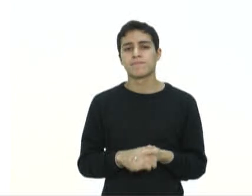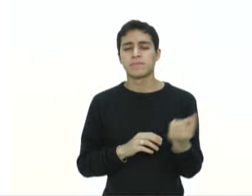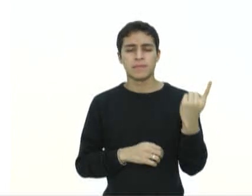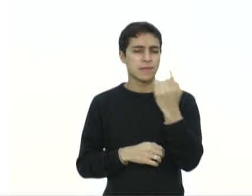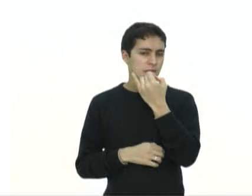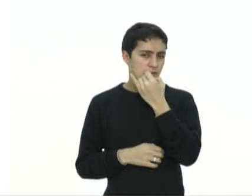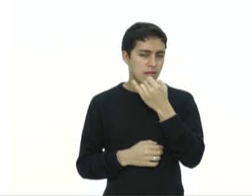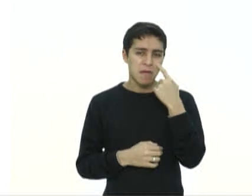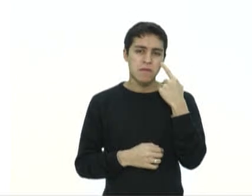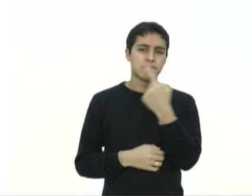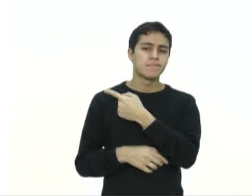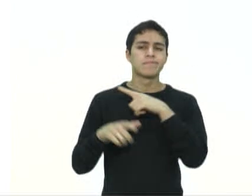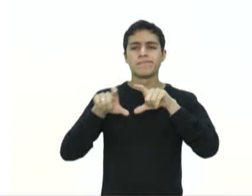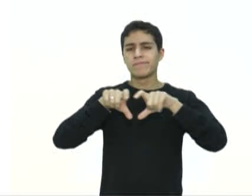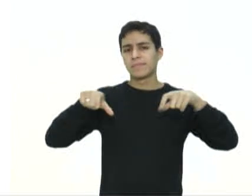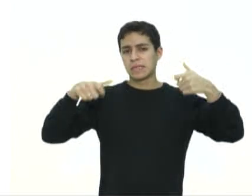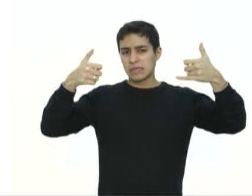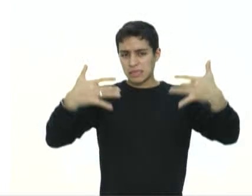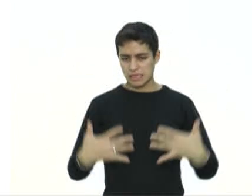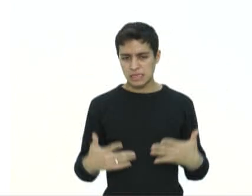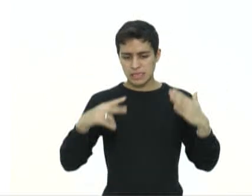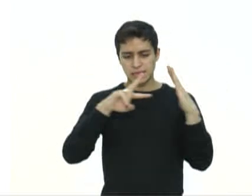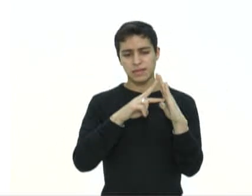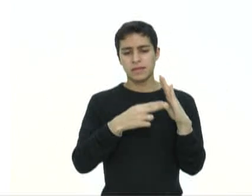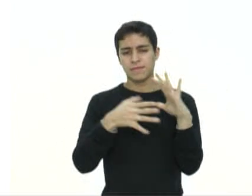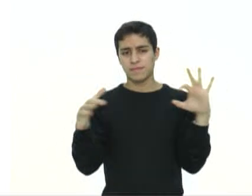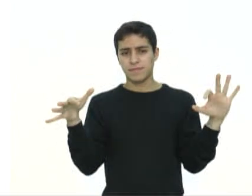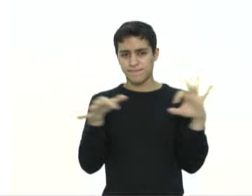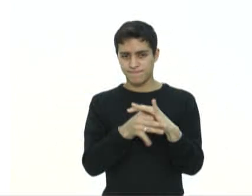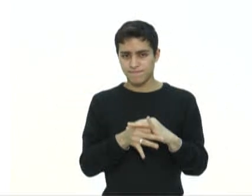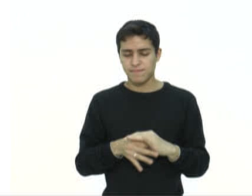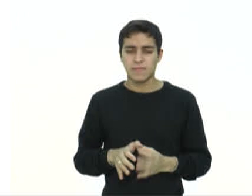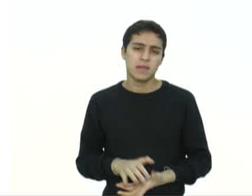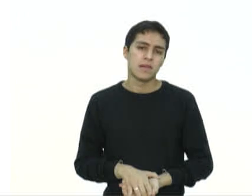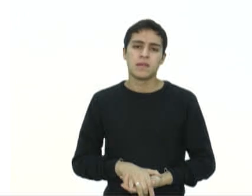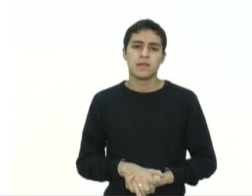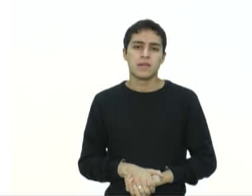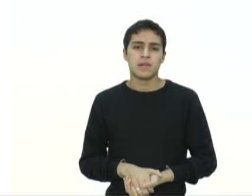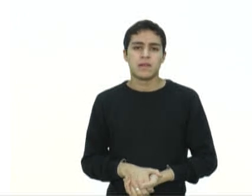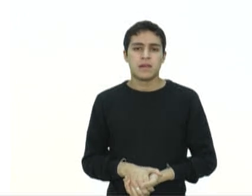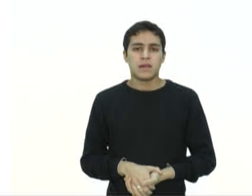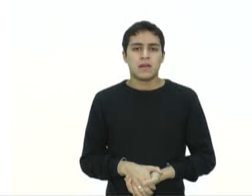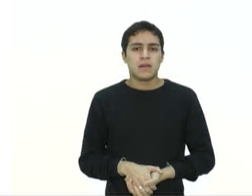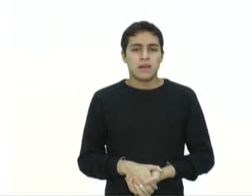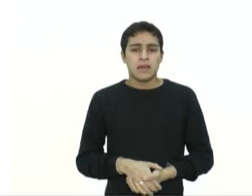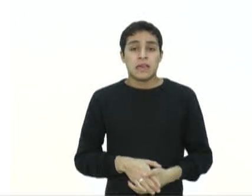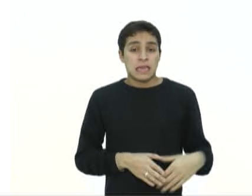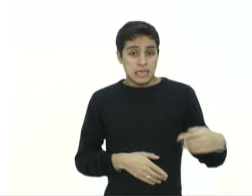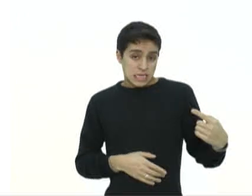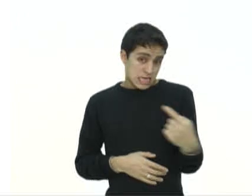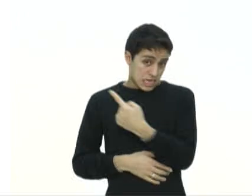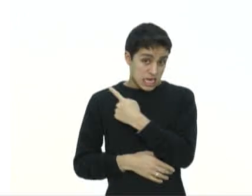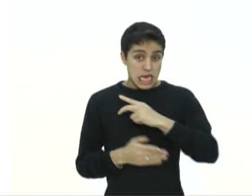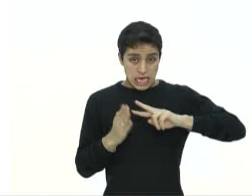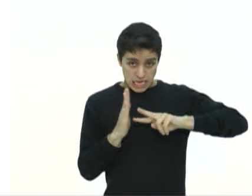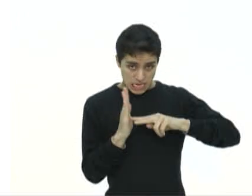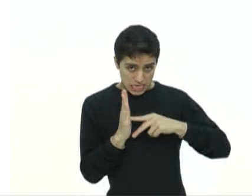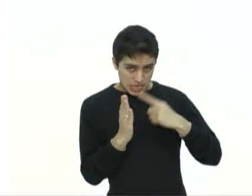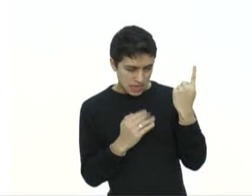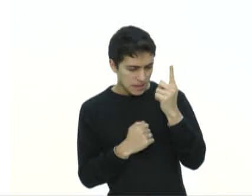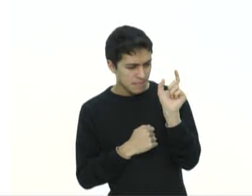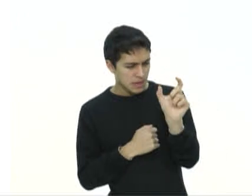1. El árbol comienza a perder sus hojas en octubre. Então, aí, a palavra